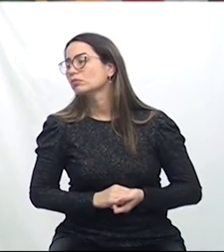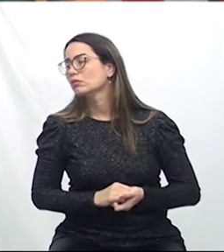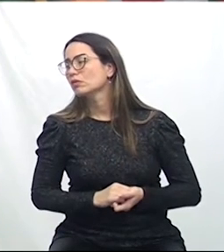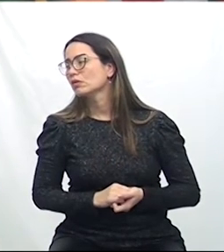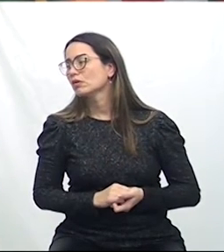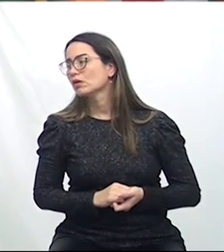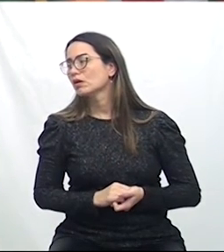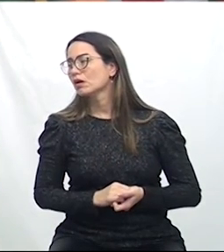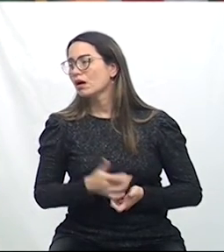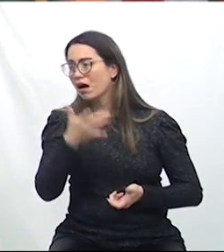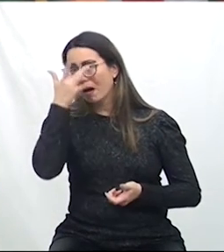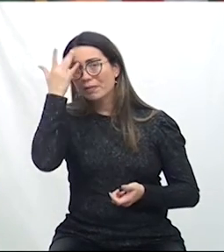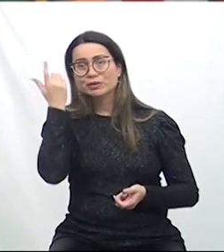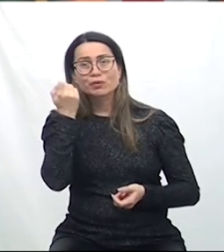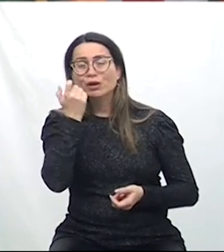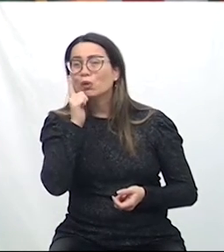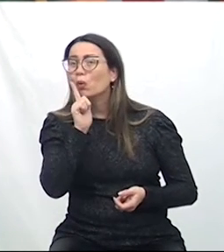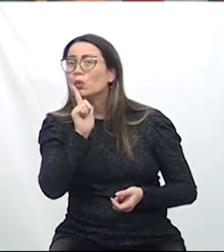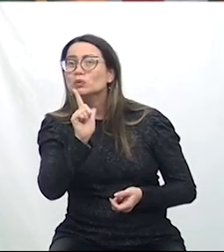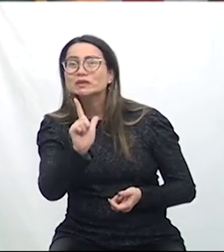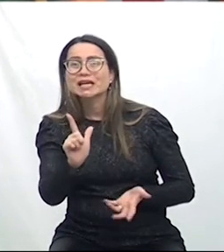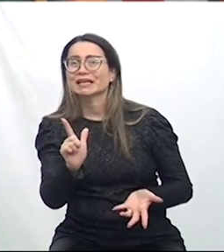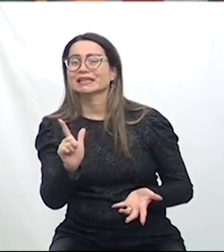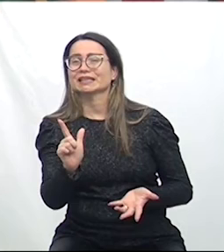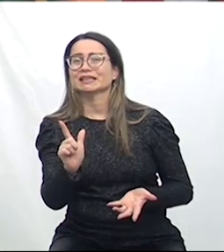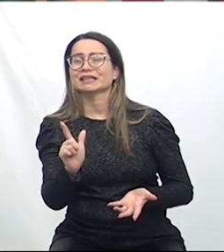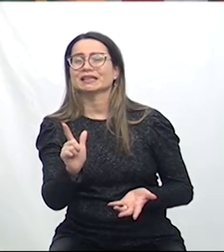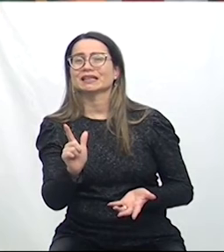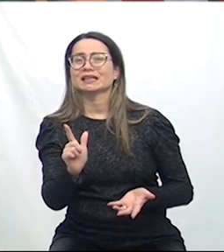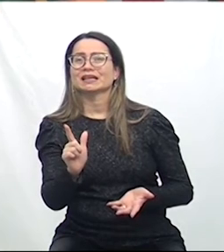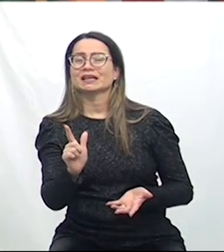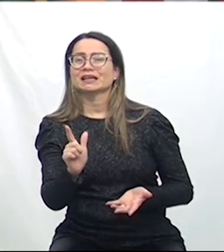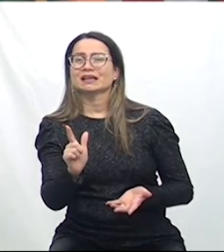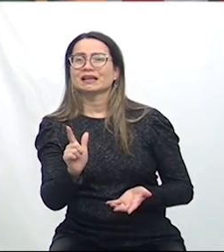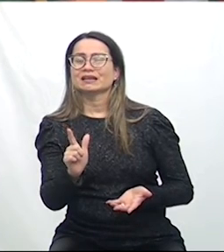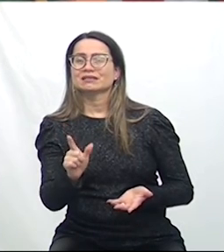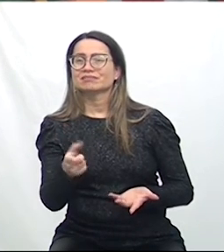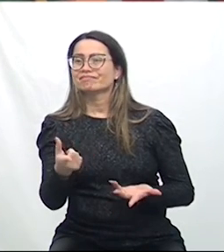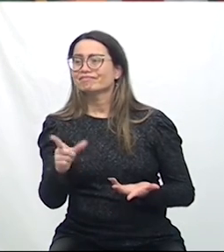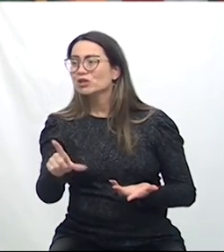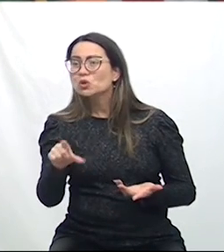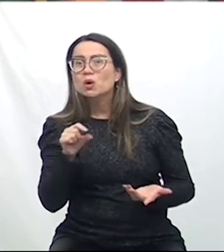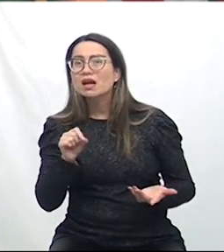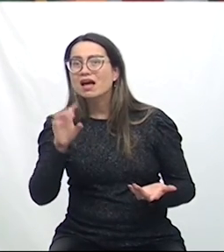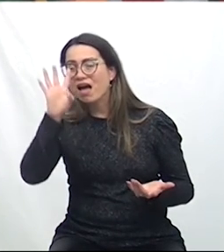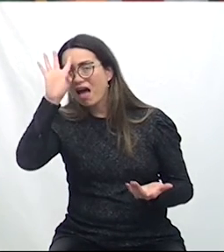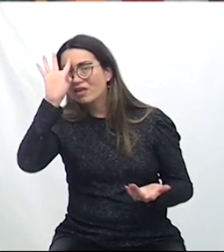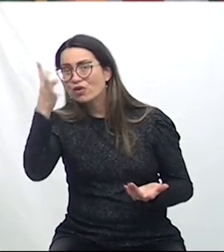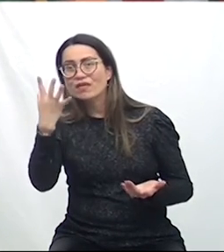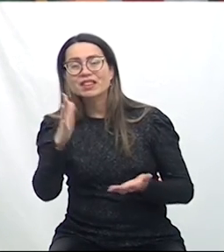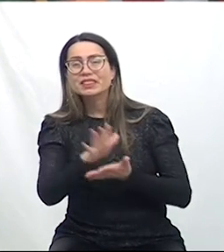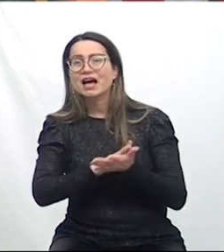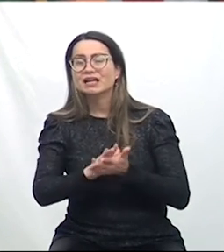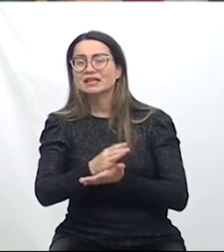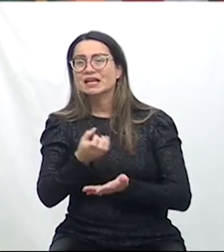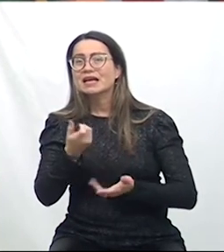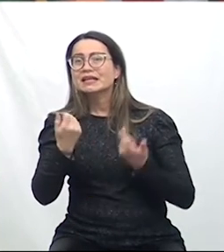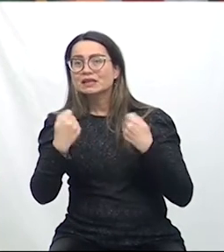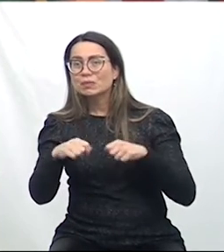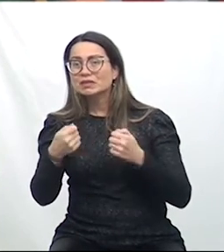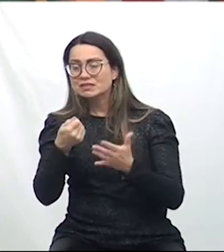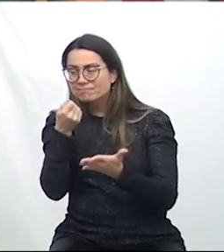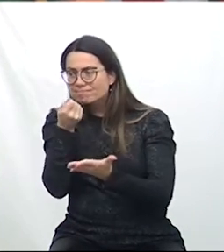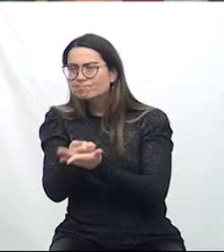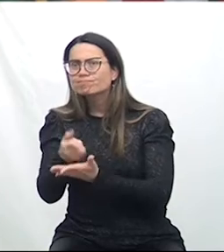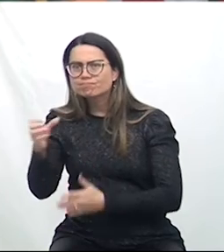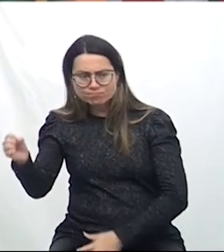Eles não conseguem mais, eles não atinam mais, eles não conseguem mais ter uma decisão, não tem jeito, se não pegar e internar